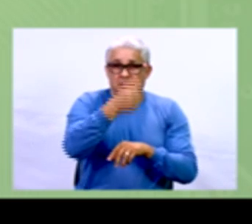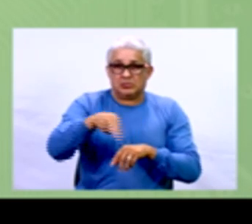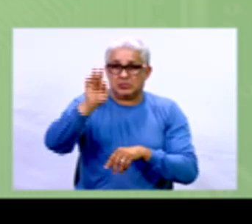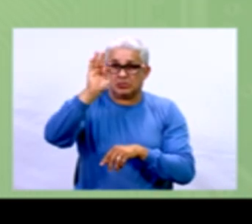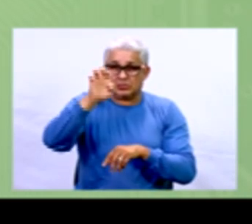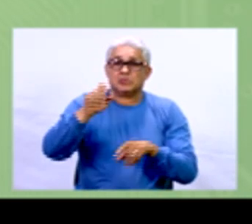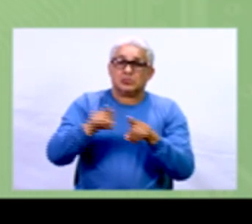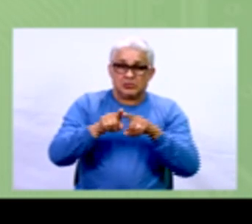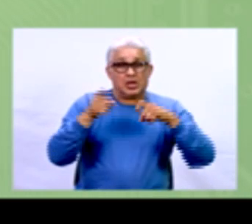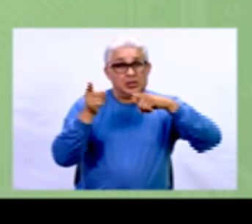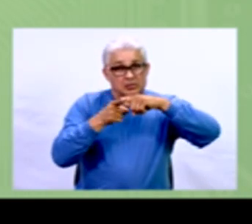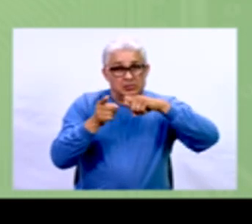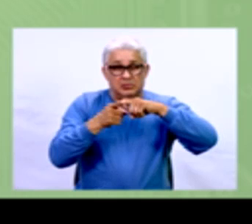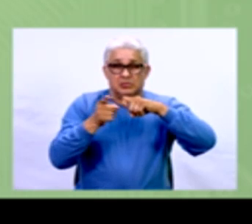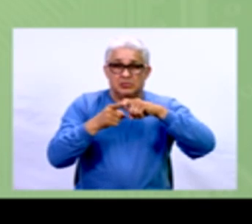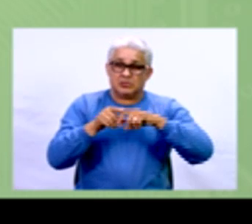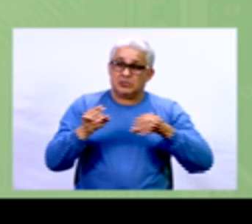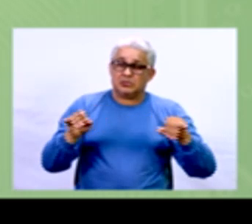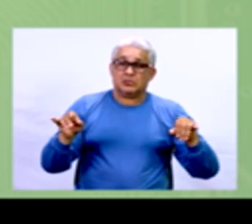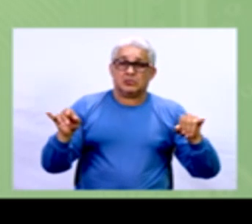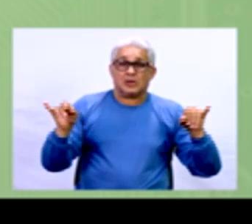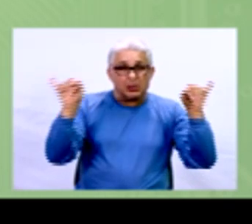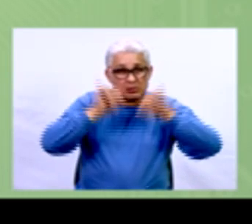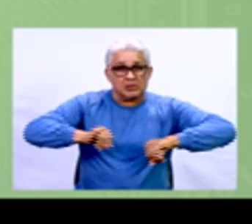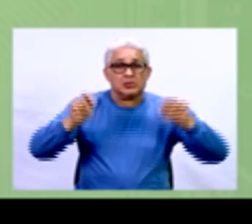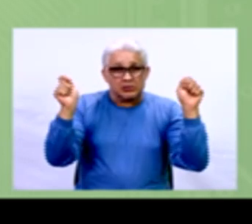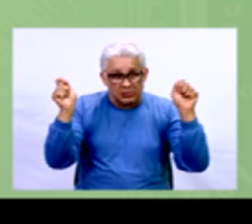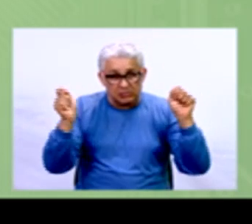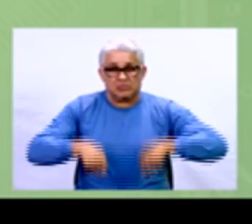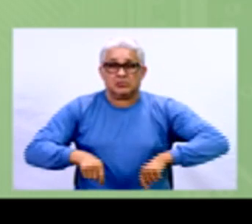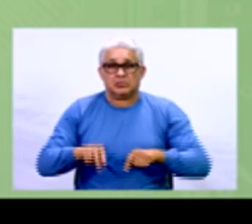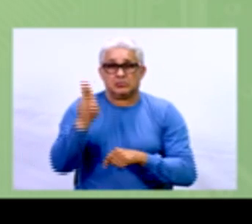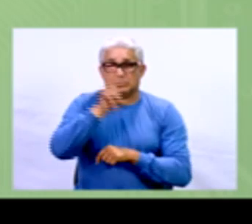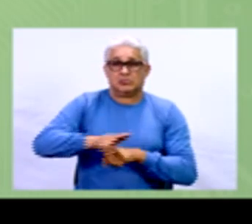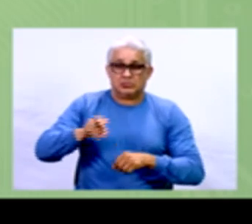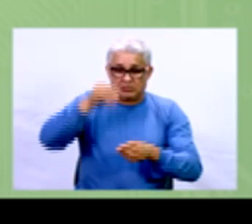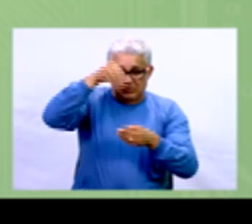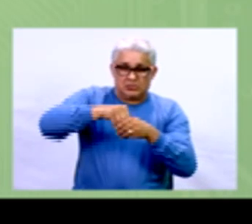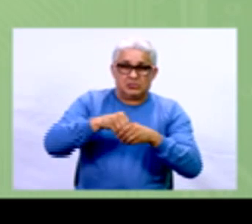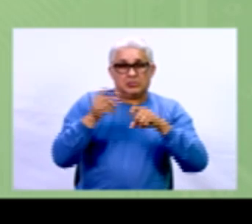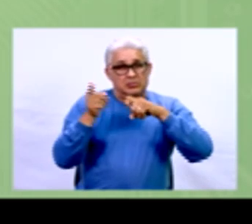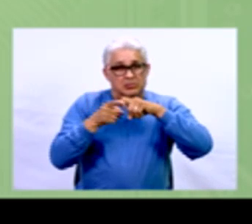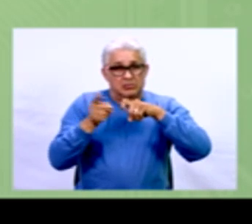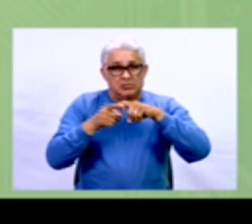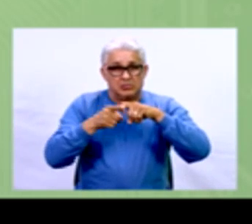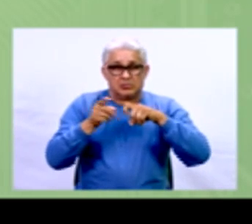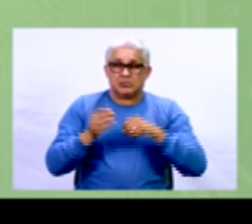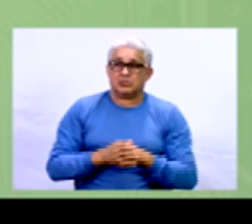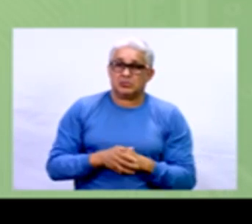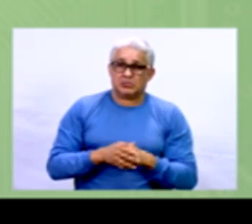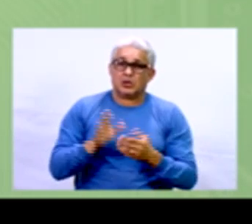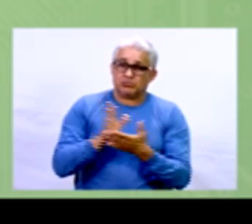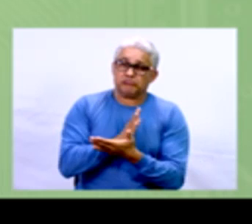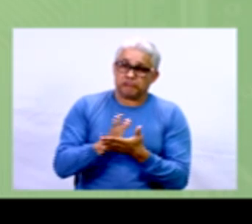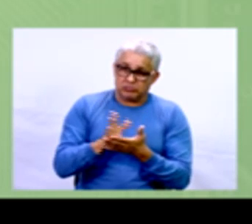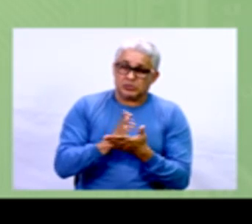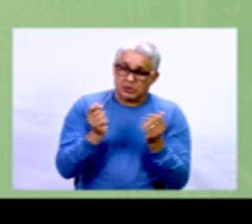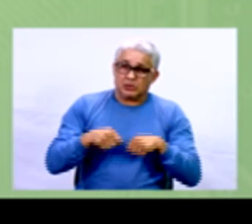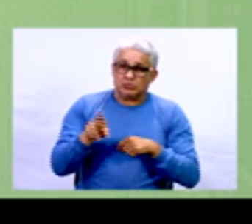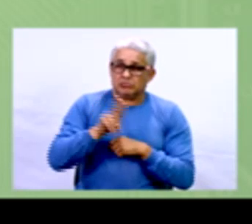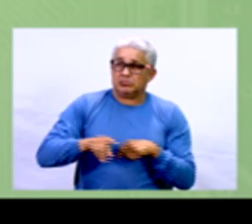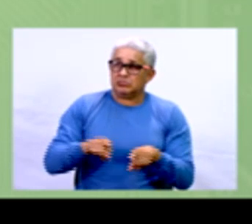medicina. Hoje em dia, a informática está sendo muito utilizada na medicina, então, muitos recursos multimídia